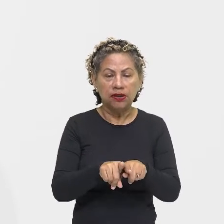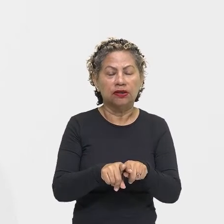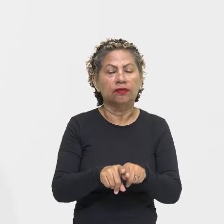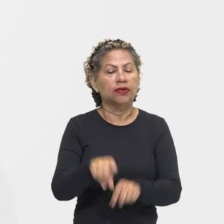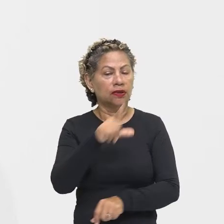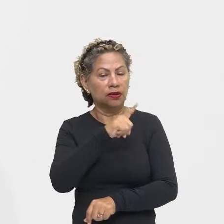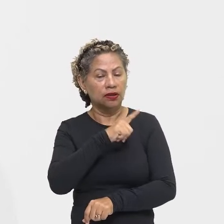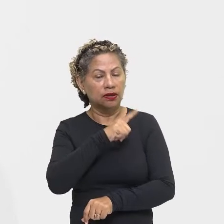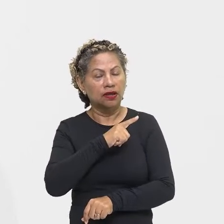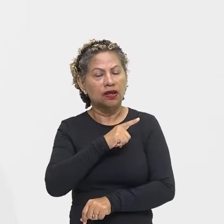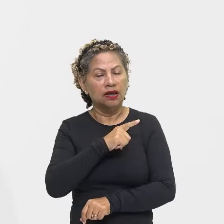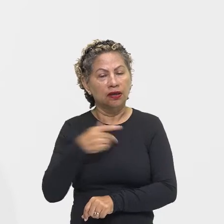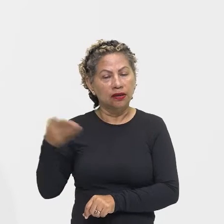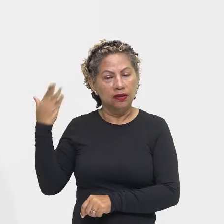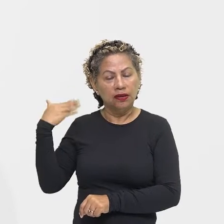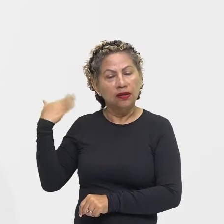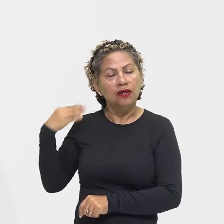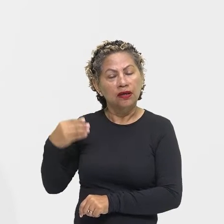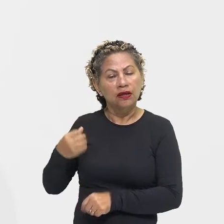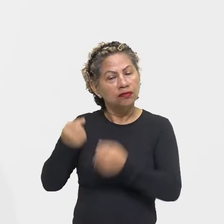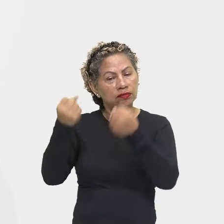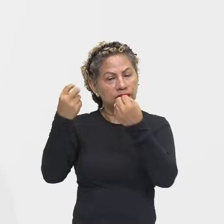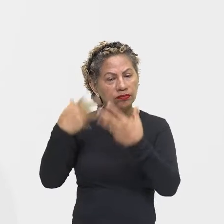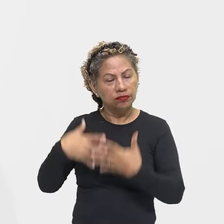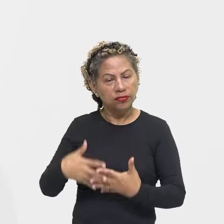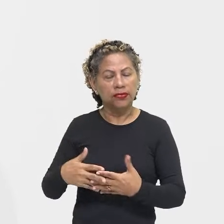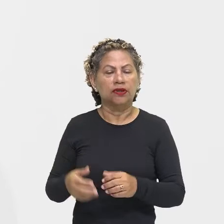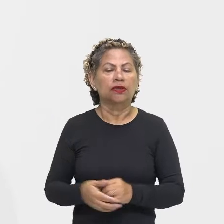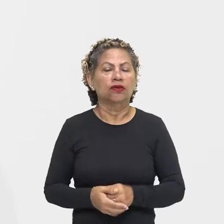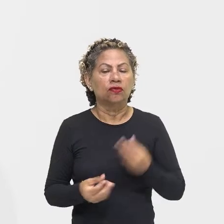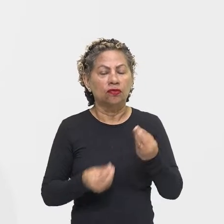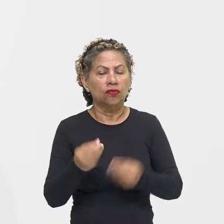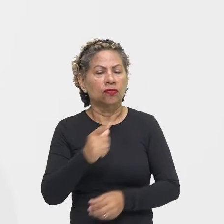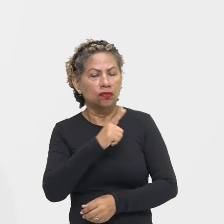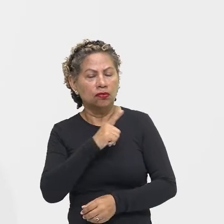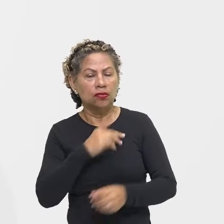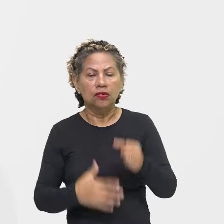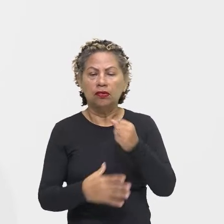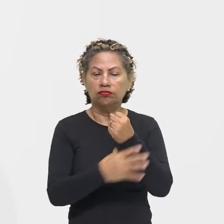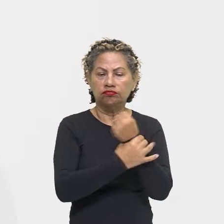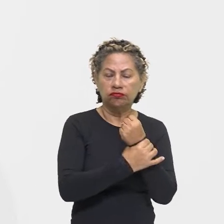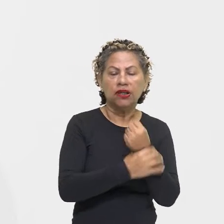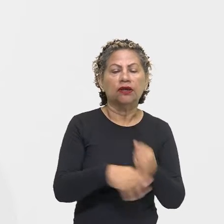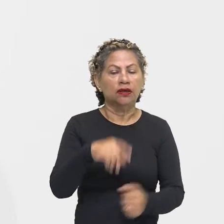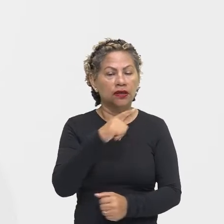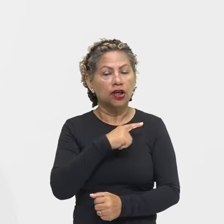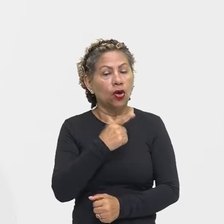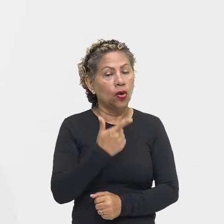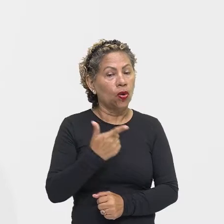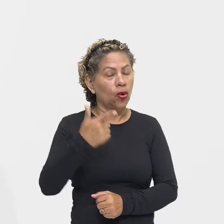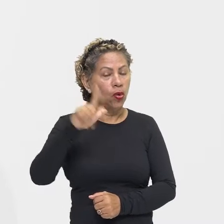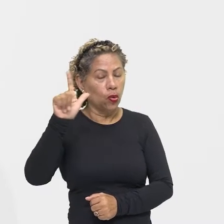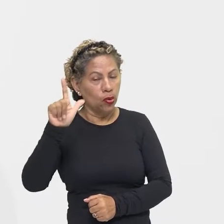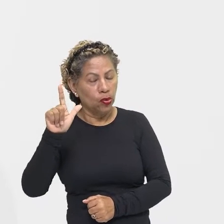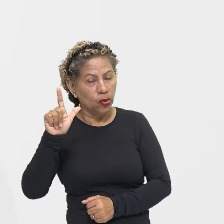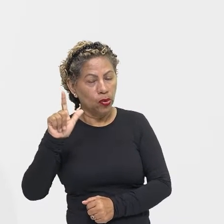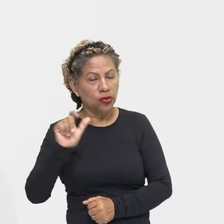pelos administradores desse dispositivo, auxilia na privacidade de cada